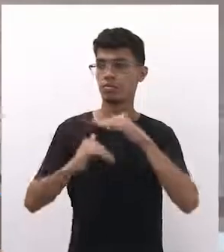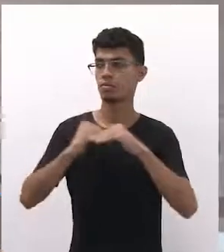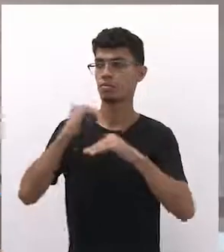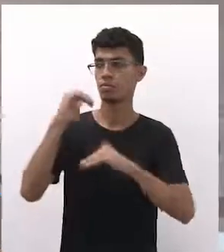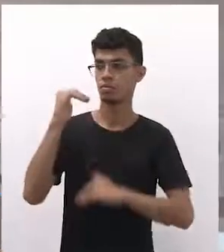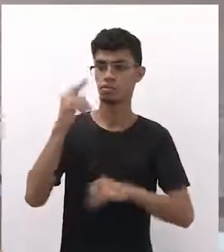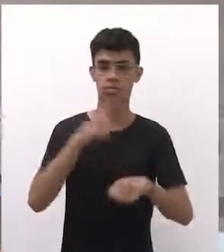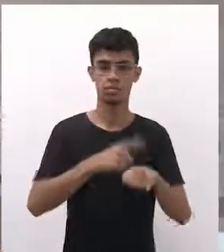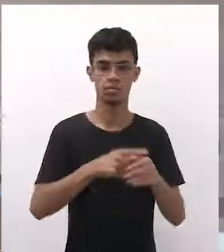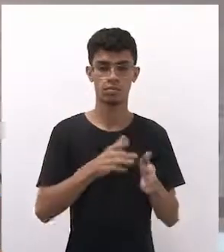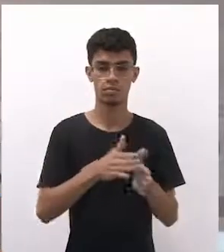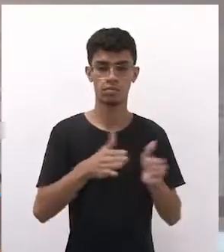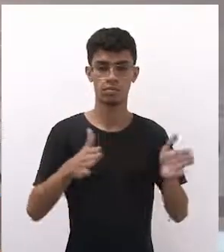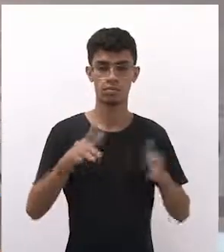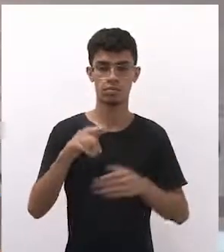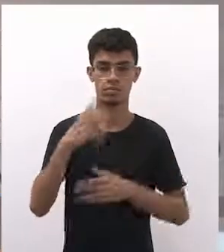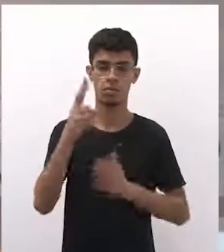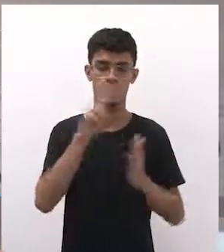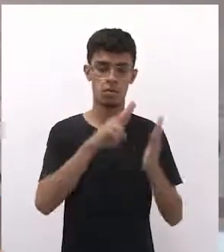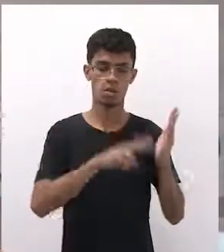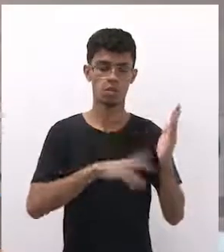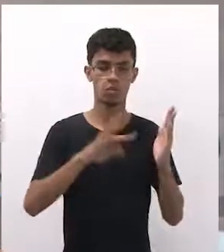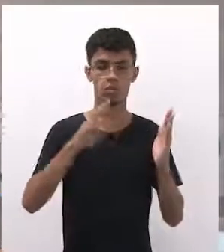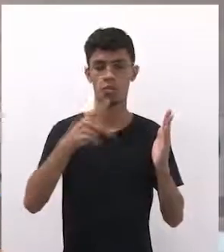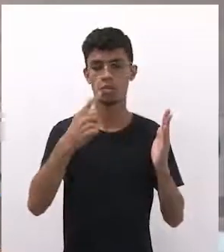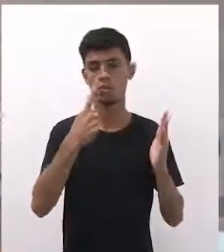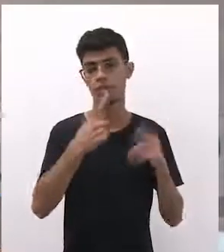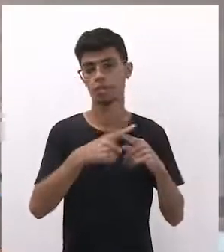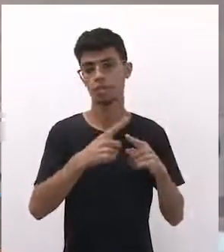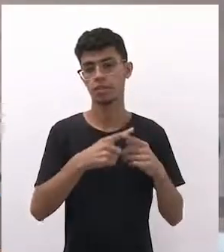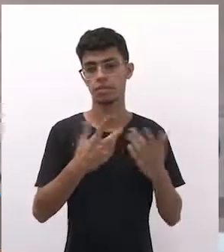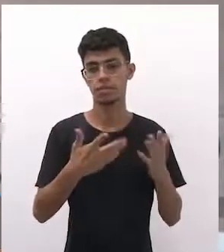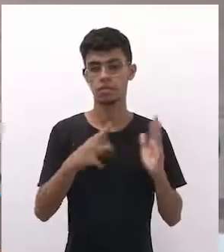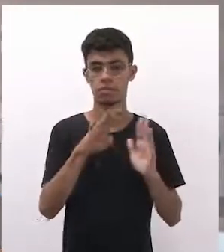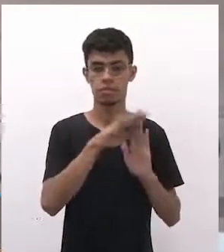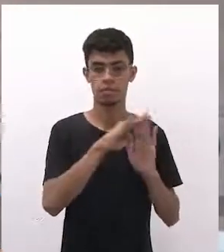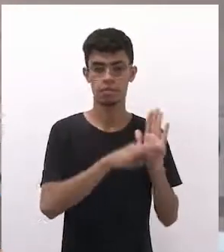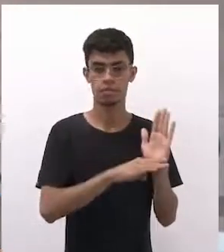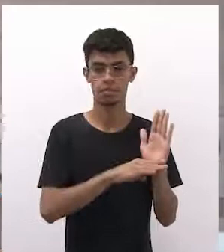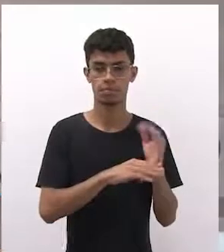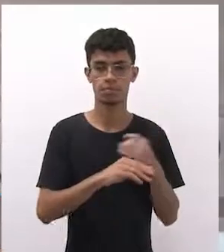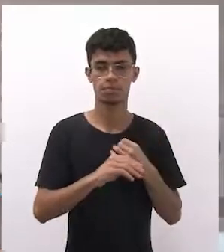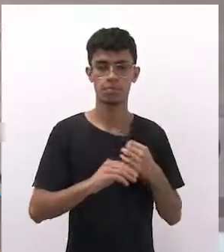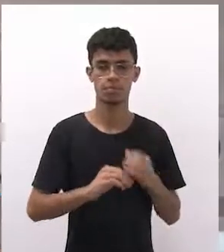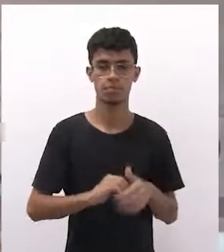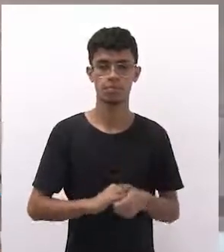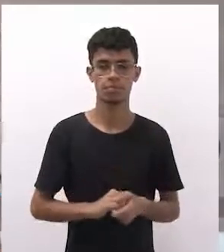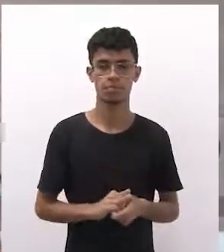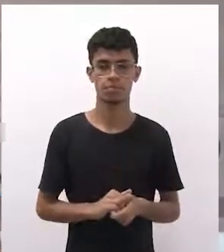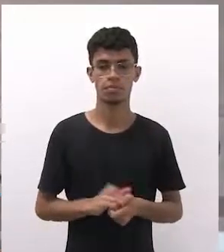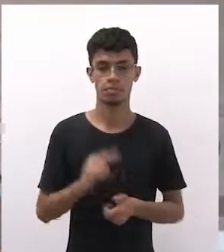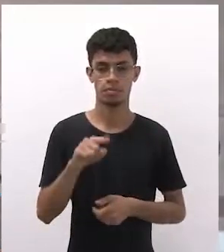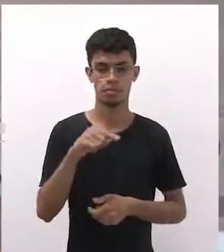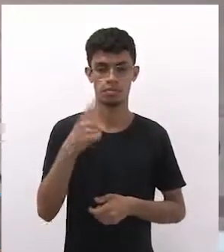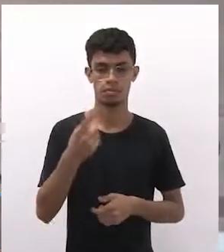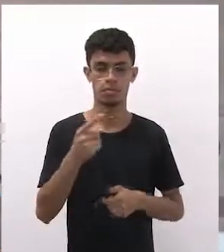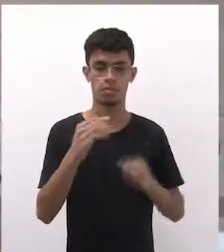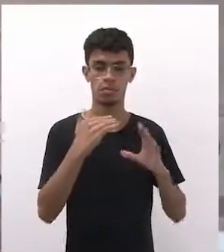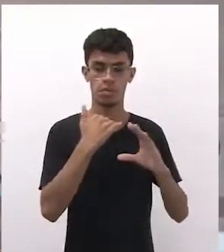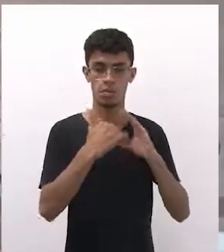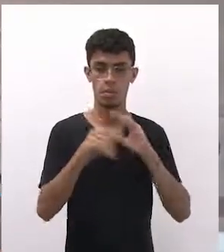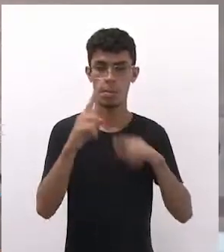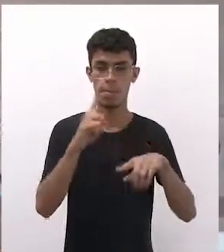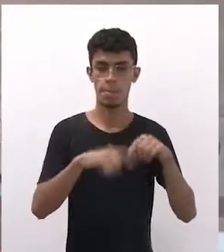não vou ler para vocês todos, porque, enfim, uma lista enorme está disponível na internet, se vocês quiserem, depois eu posso passar até esse